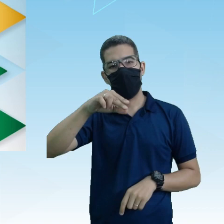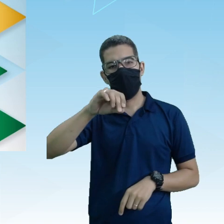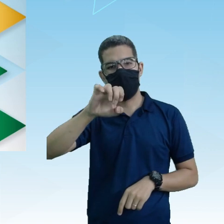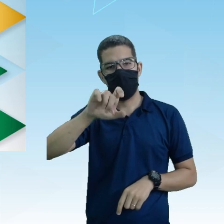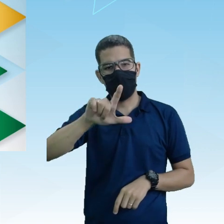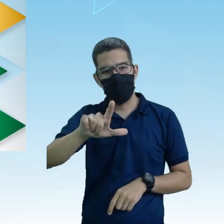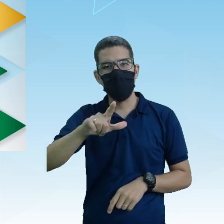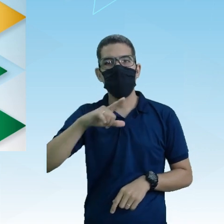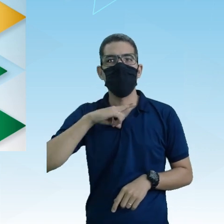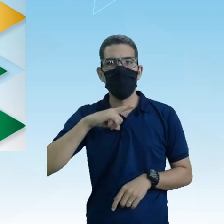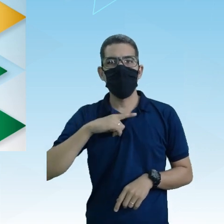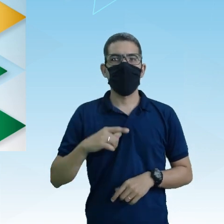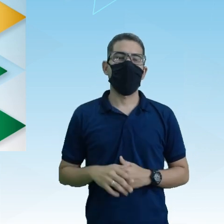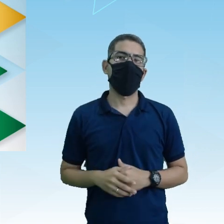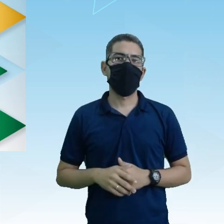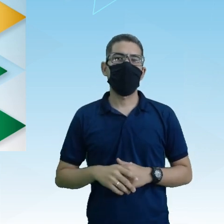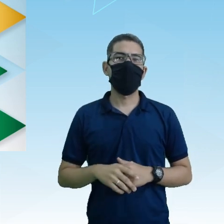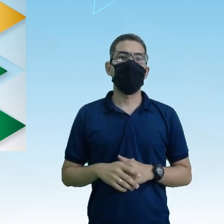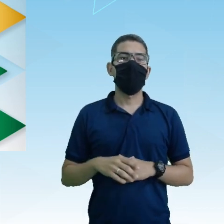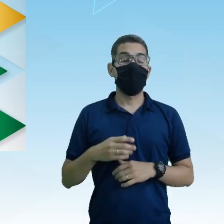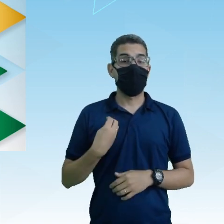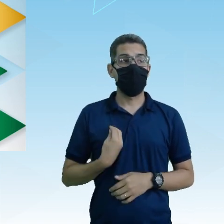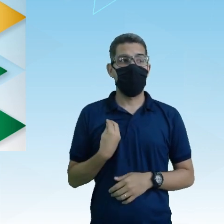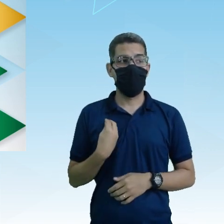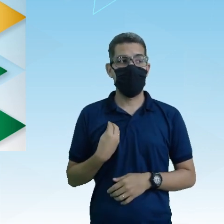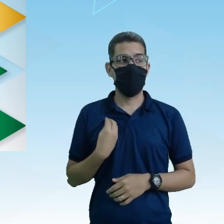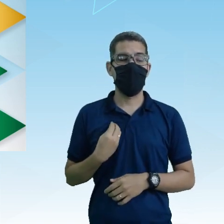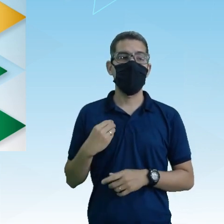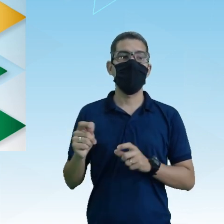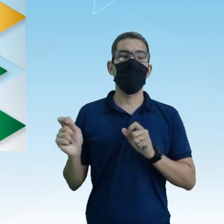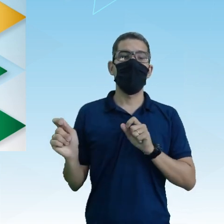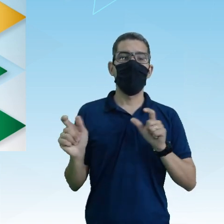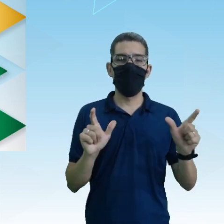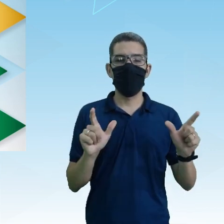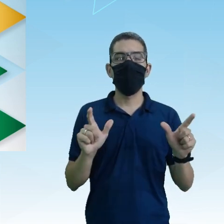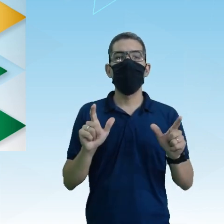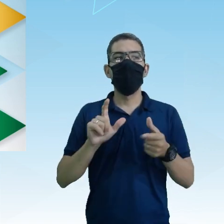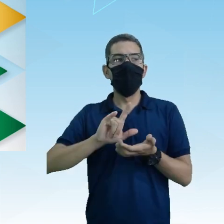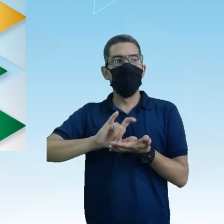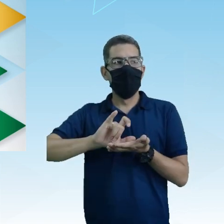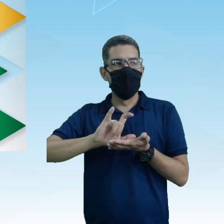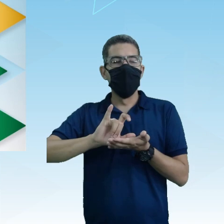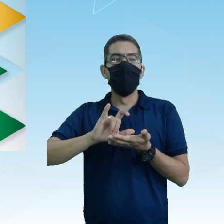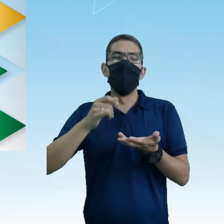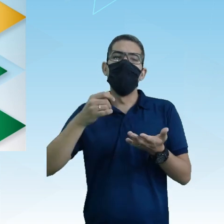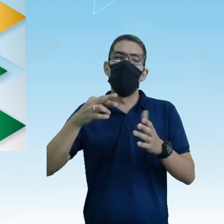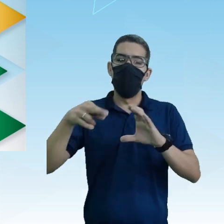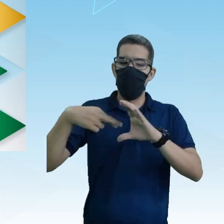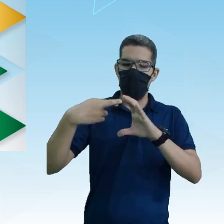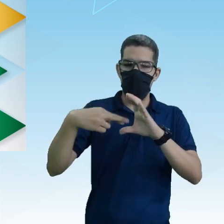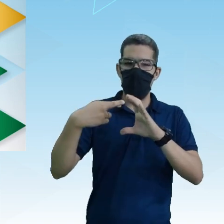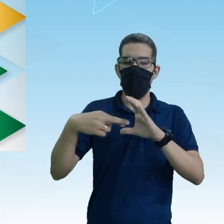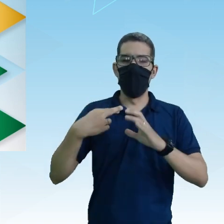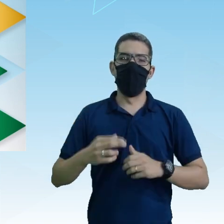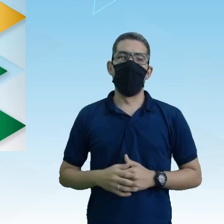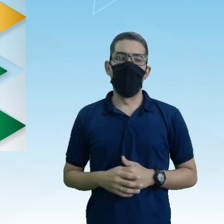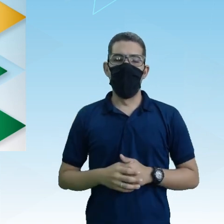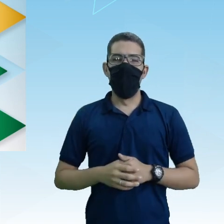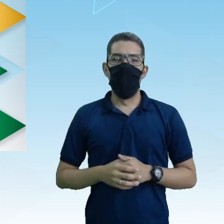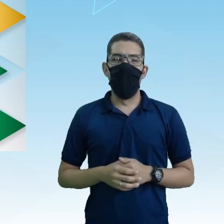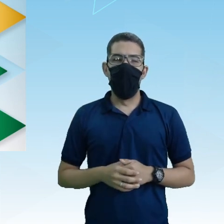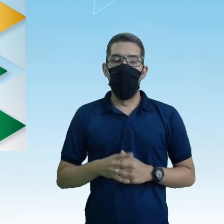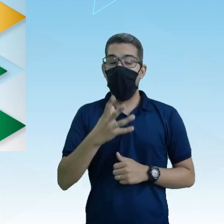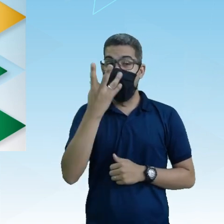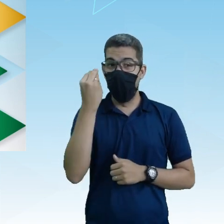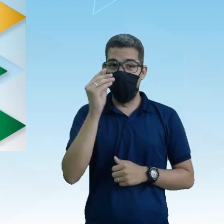essa transição para a gente, você fica ligado e entra aí no Instagram, Robertão da Transmissão, tudo junto, sem acento.